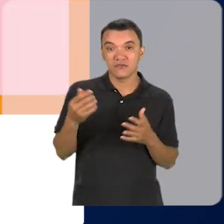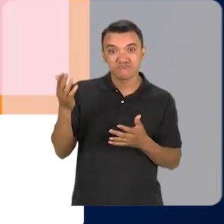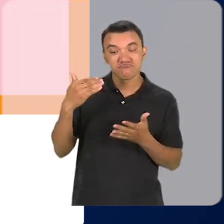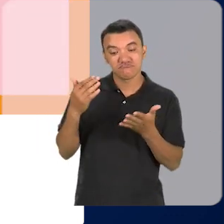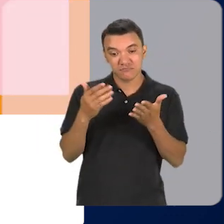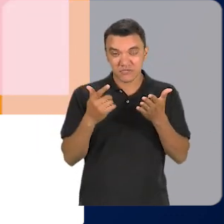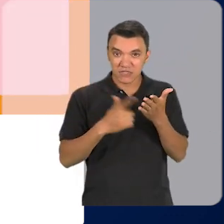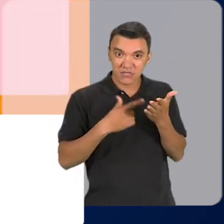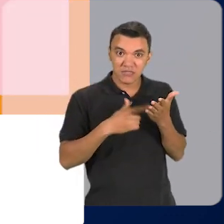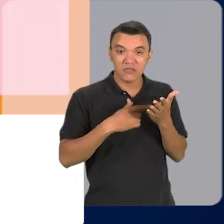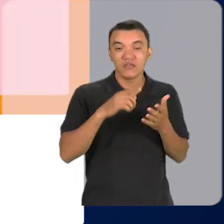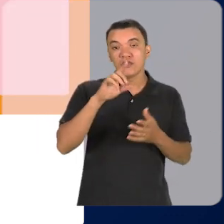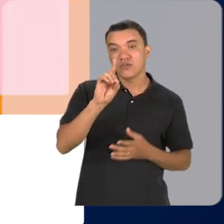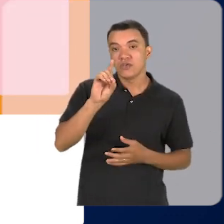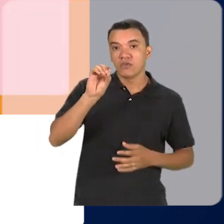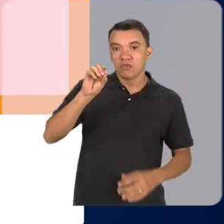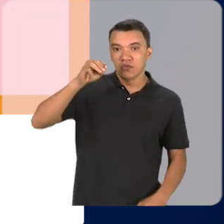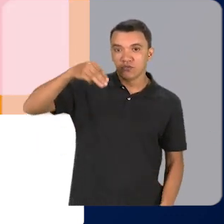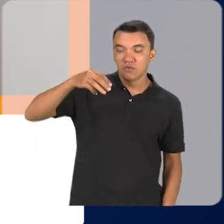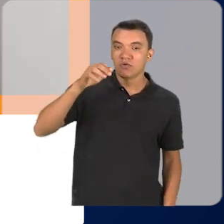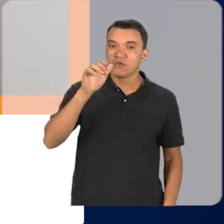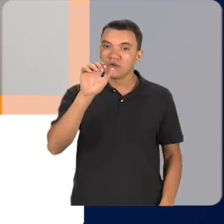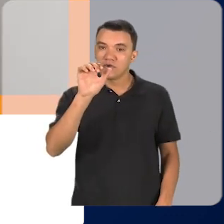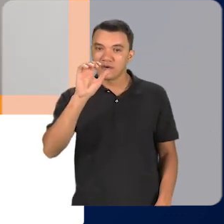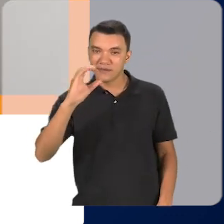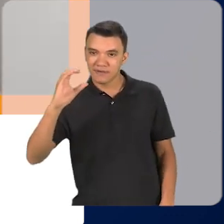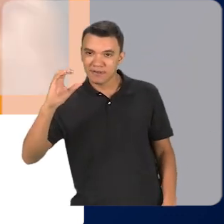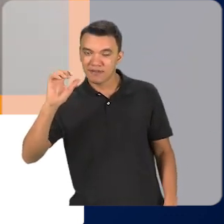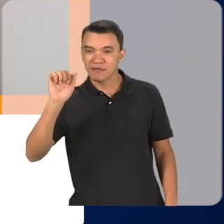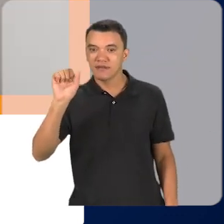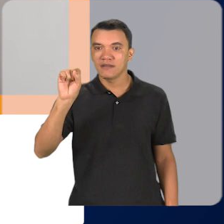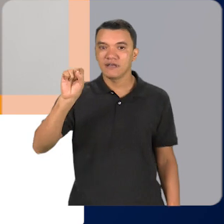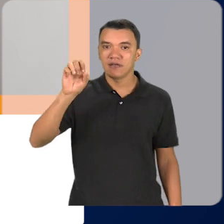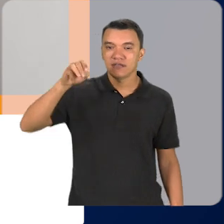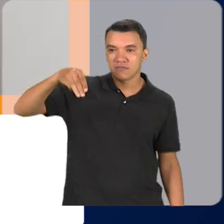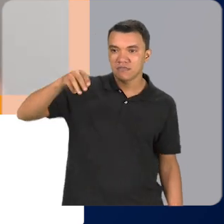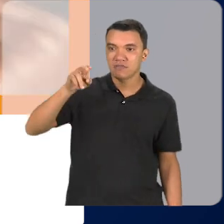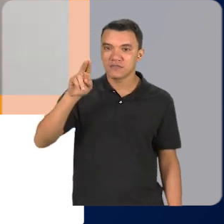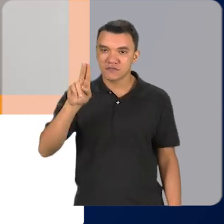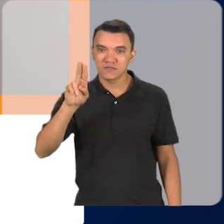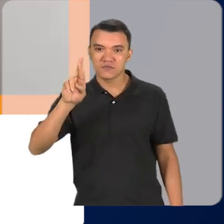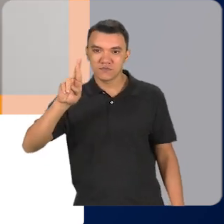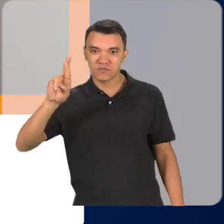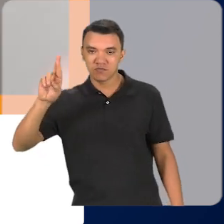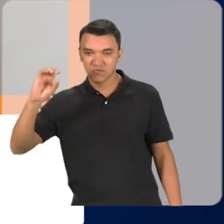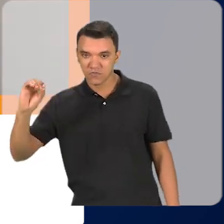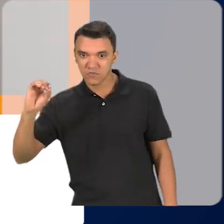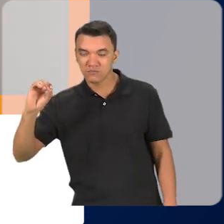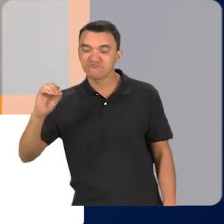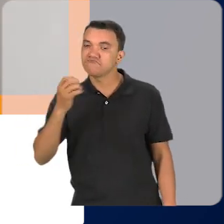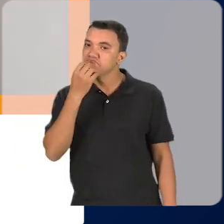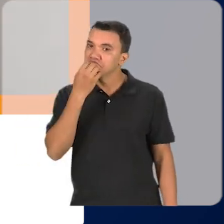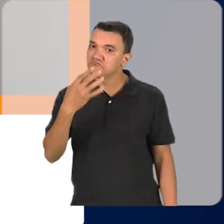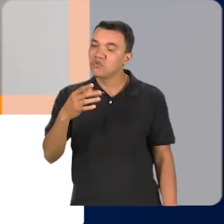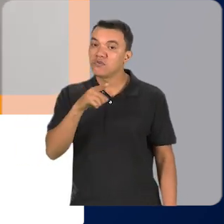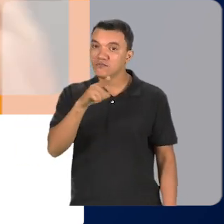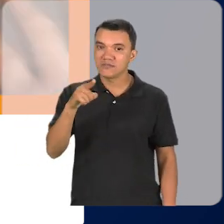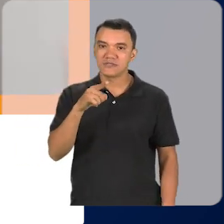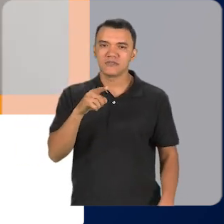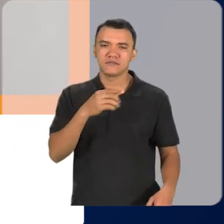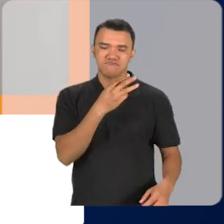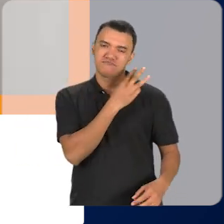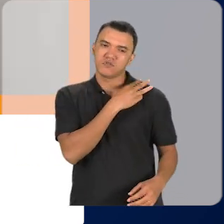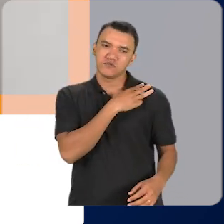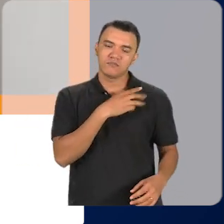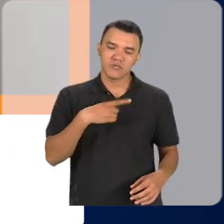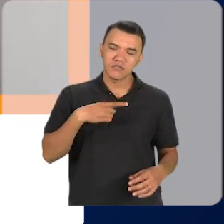Casmurro. Vocês têm que ler, geralmente é escolhido como leitura obrigatória no ensino médio, no vestibular, e além disso tem toda aquela